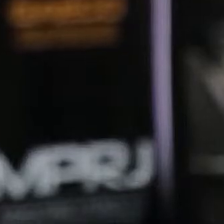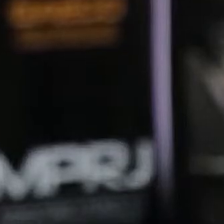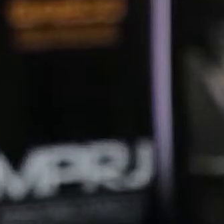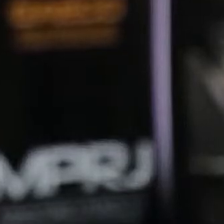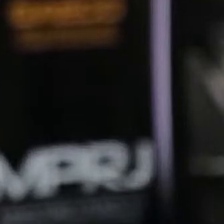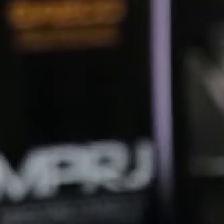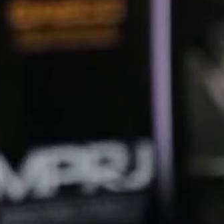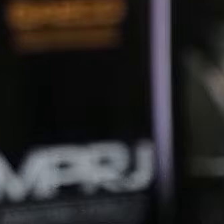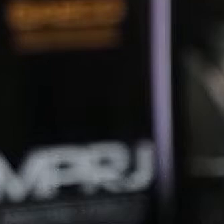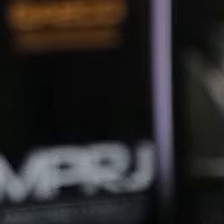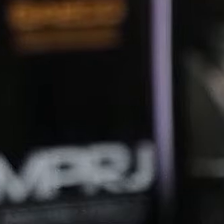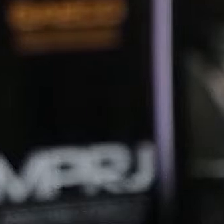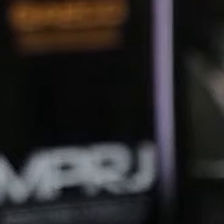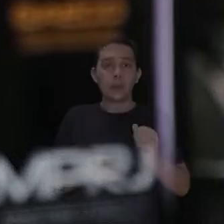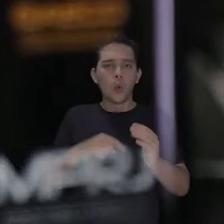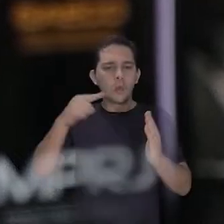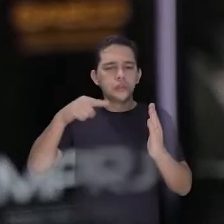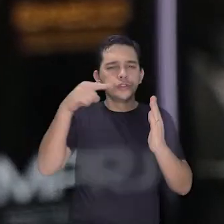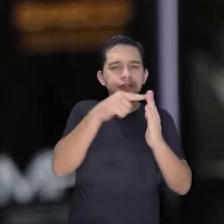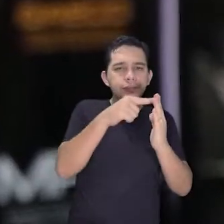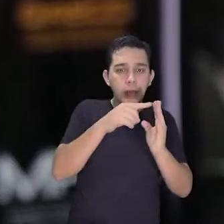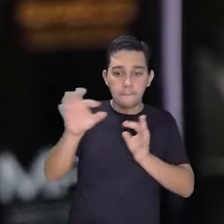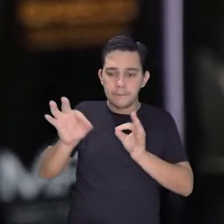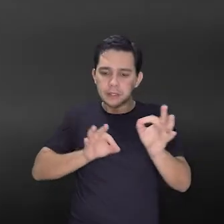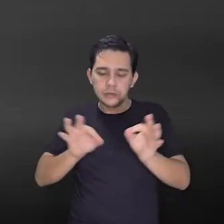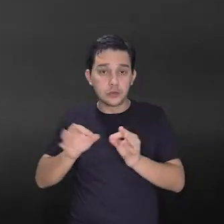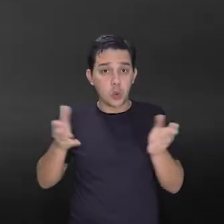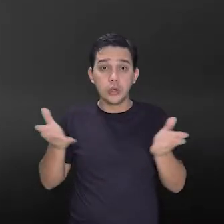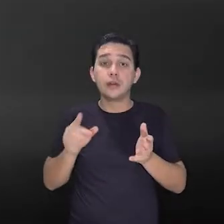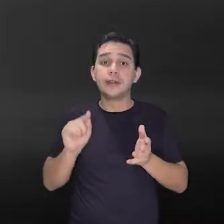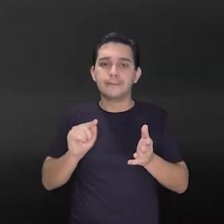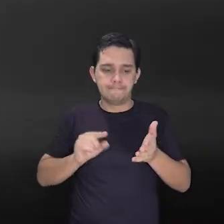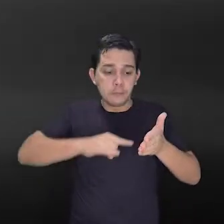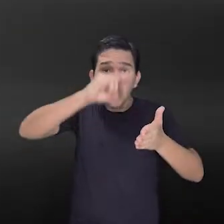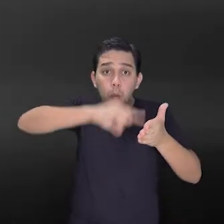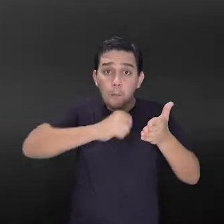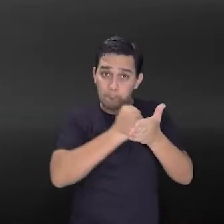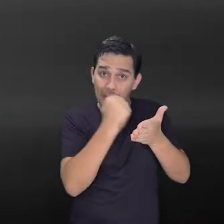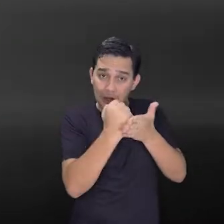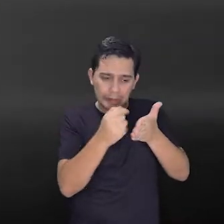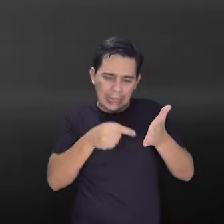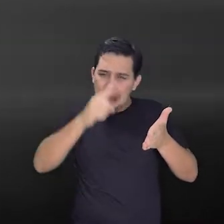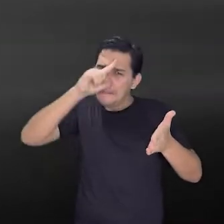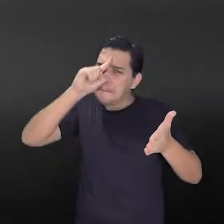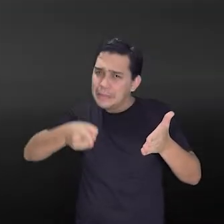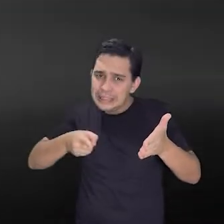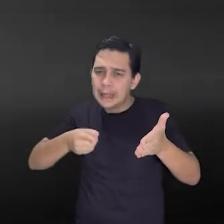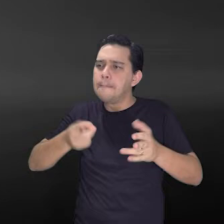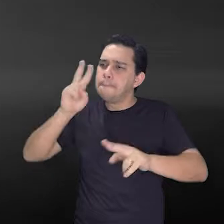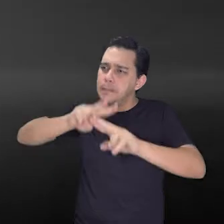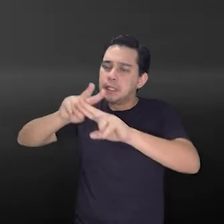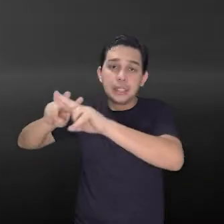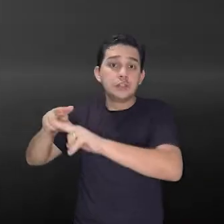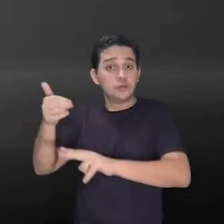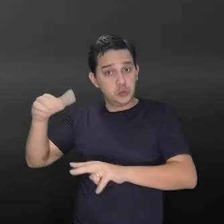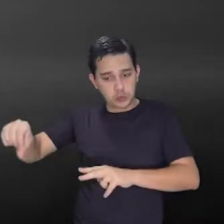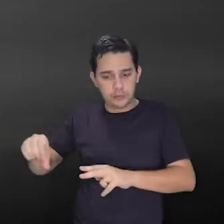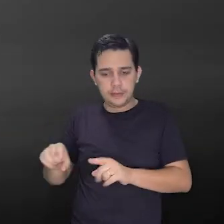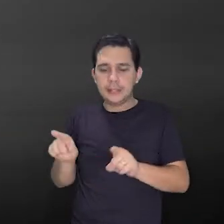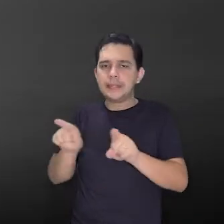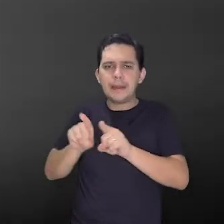O objetivo da operação de hoje foi o cumprimento de 19 mandados de prisão e 29 de busca e